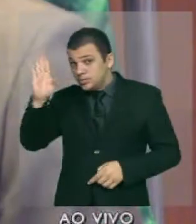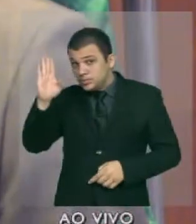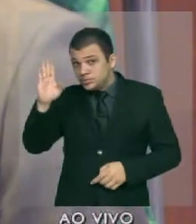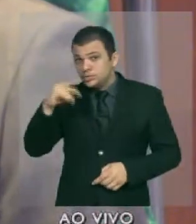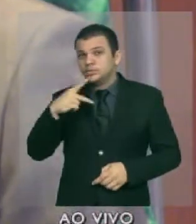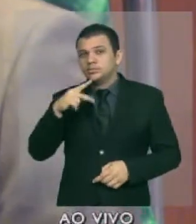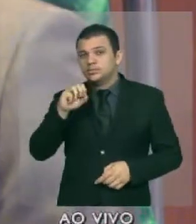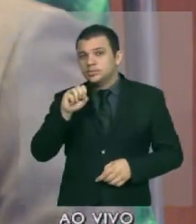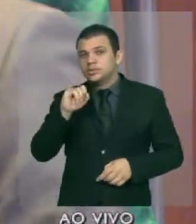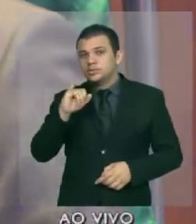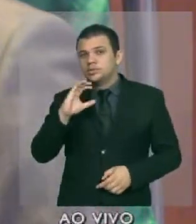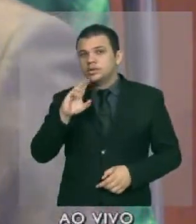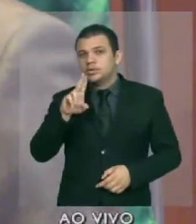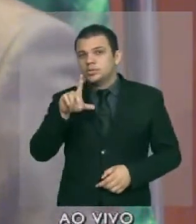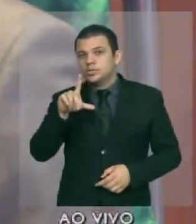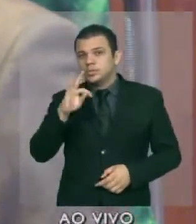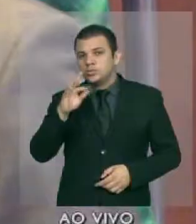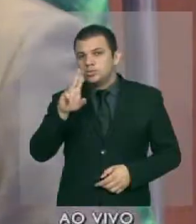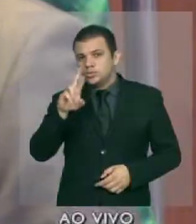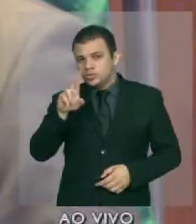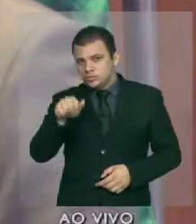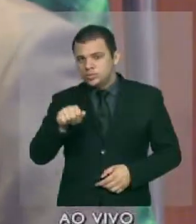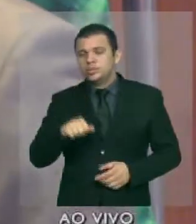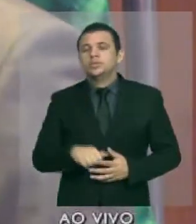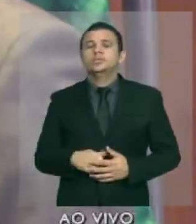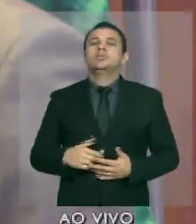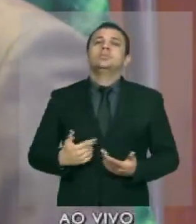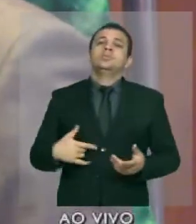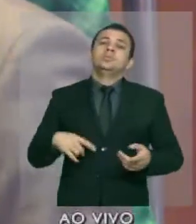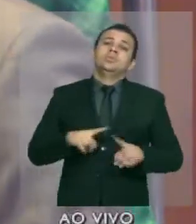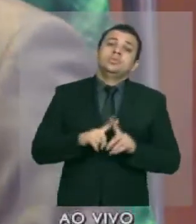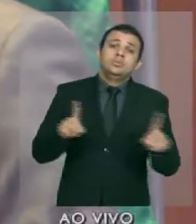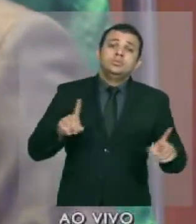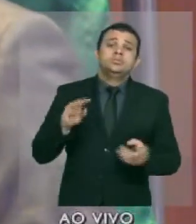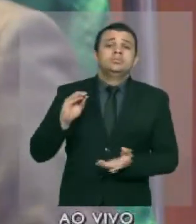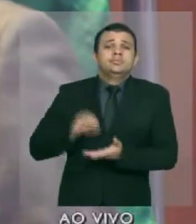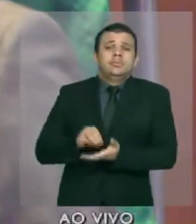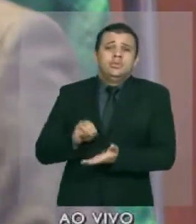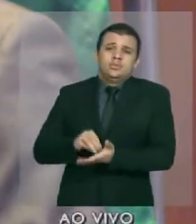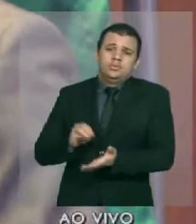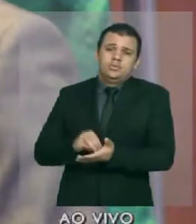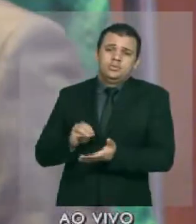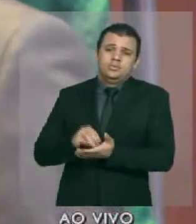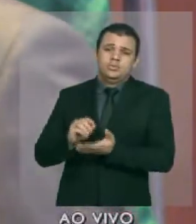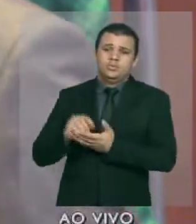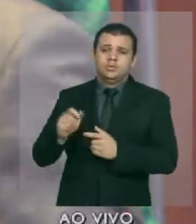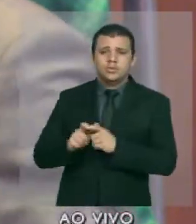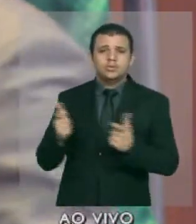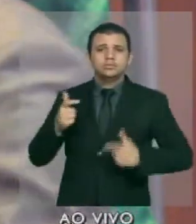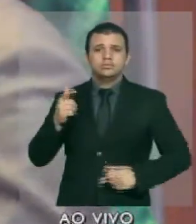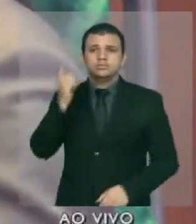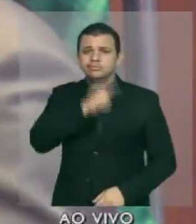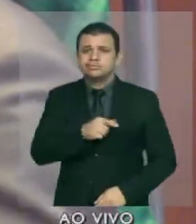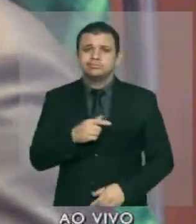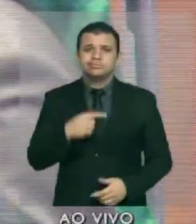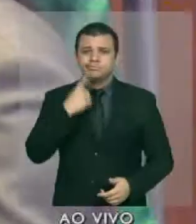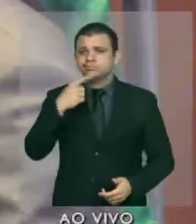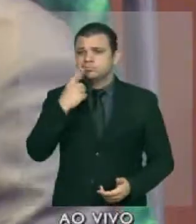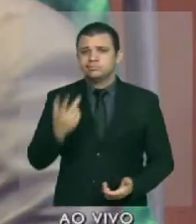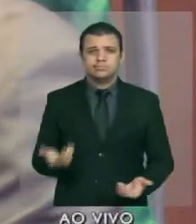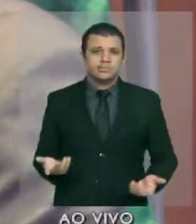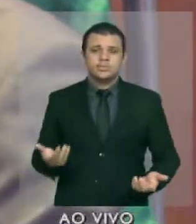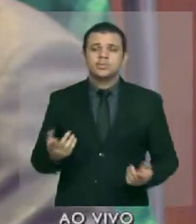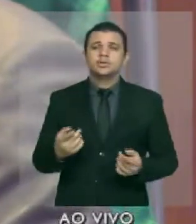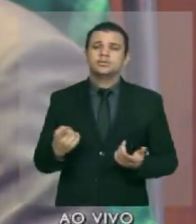Então mas que infelizmente ainda estão padecendo de falta de oportunidades então esses municípios